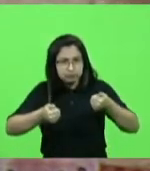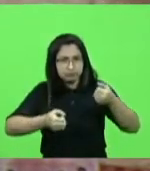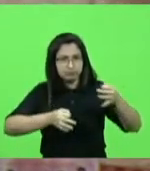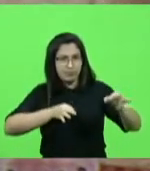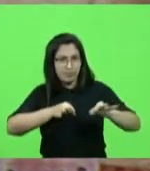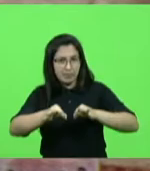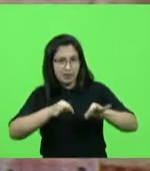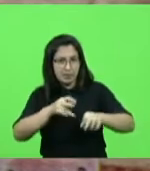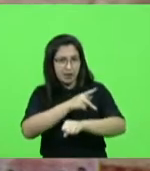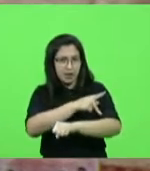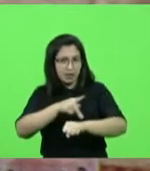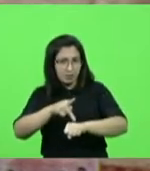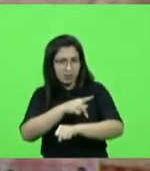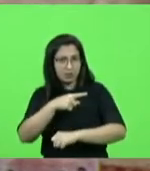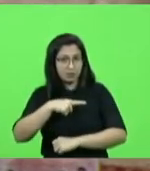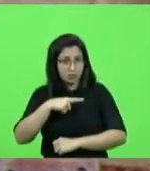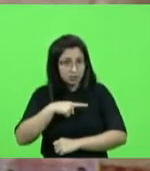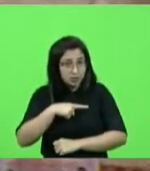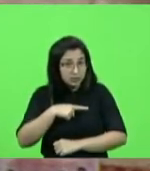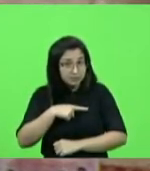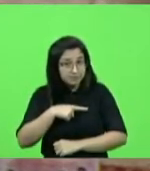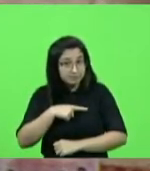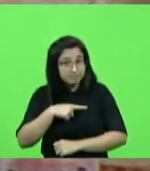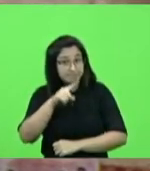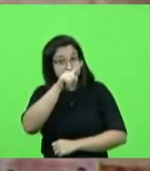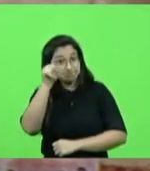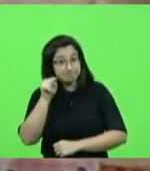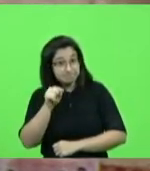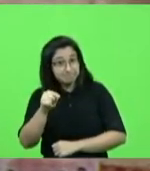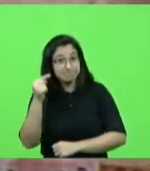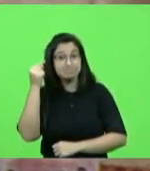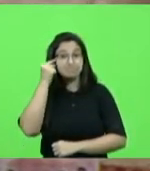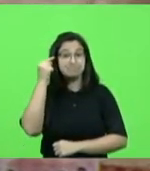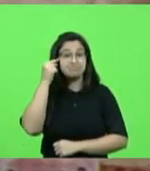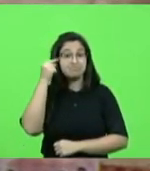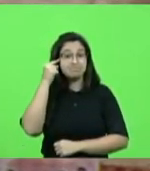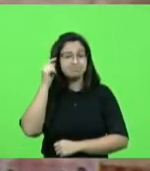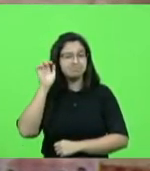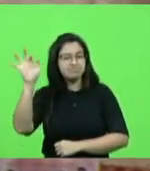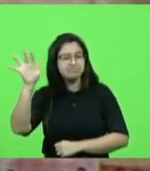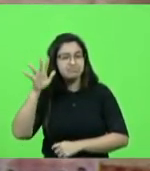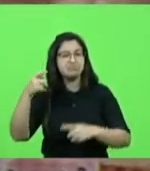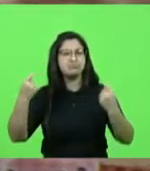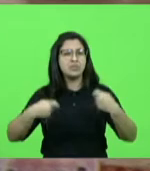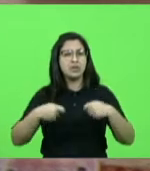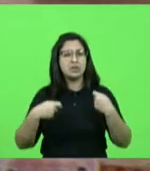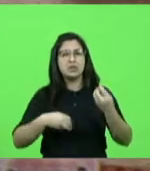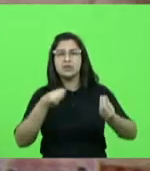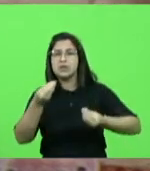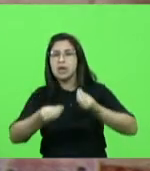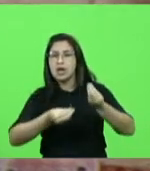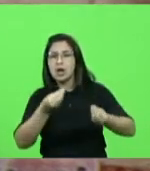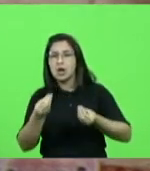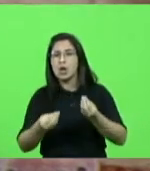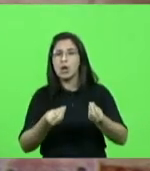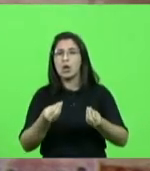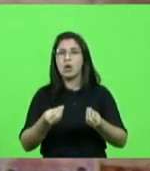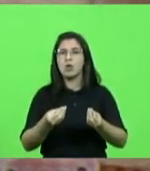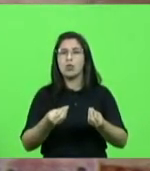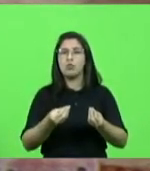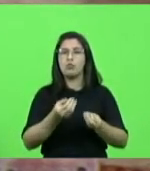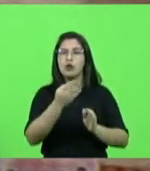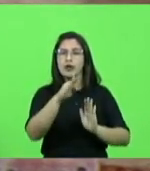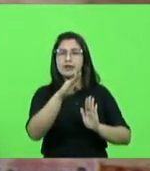pedagógico? Realmente, nós temos que pensar muito na avaliação dessa introdução de modalidade